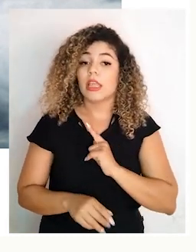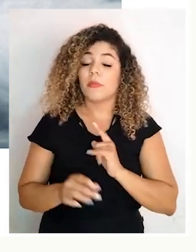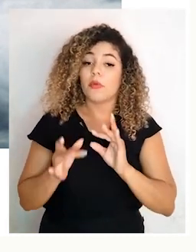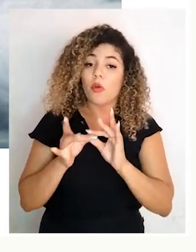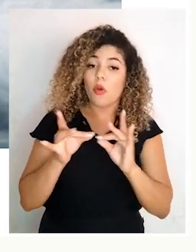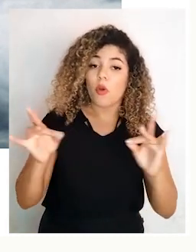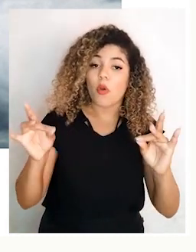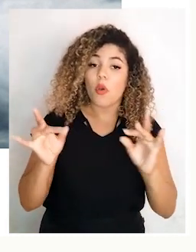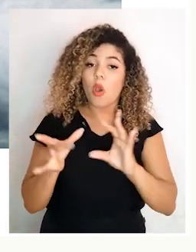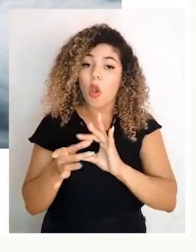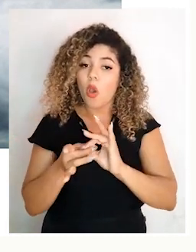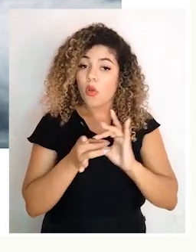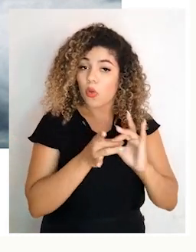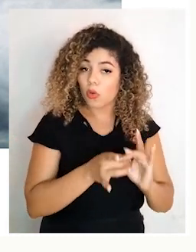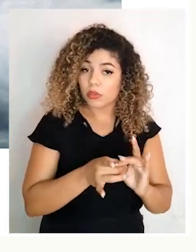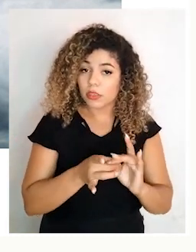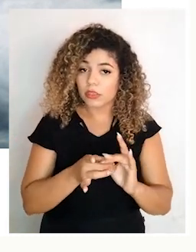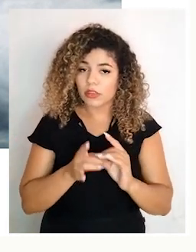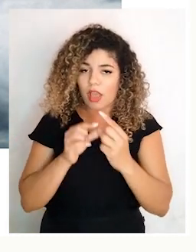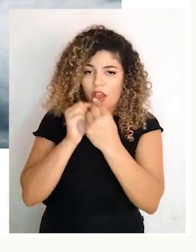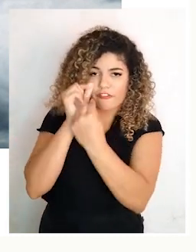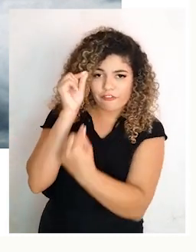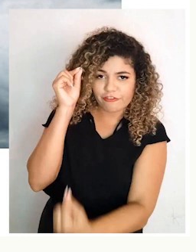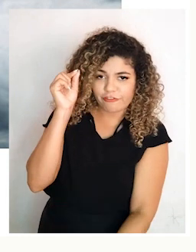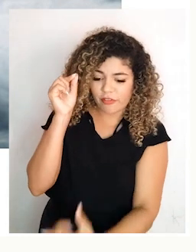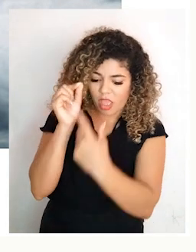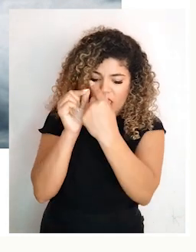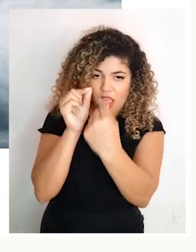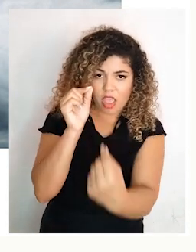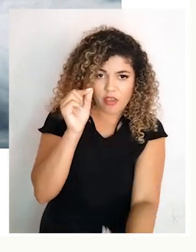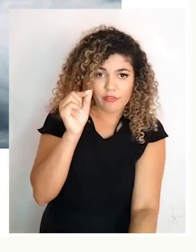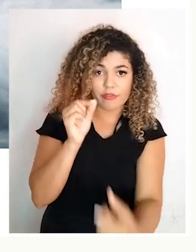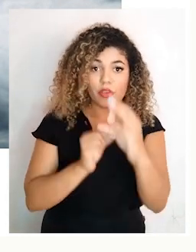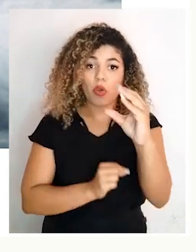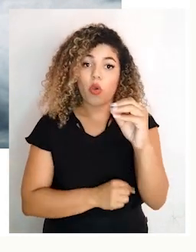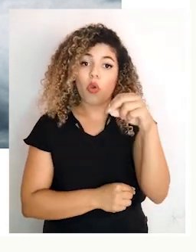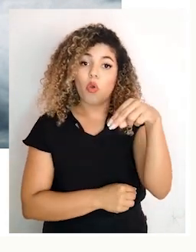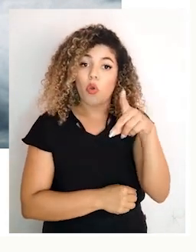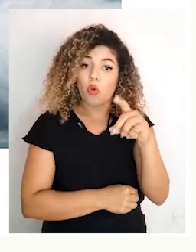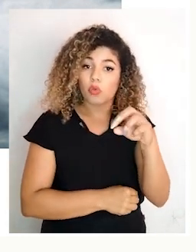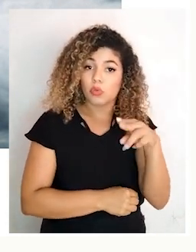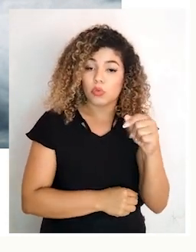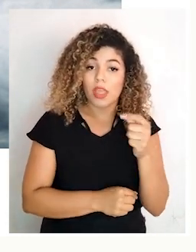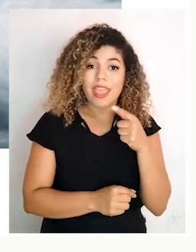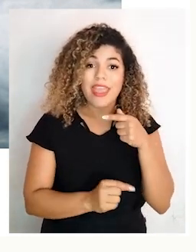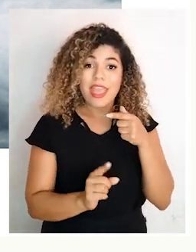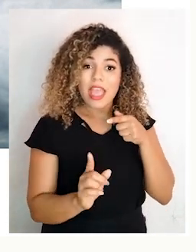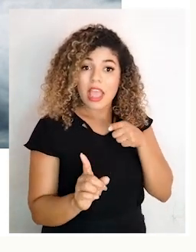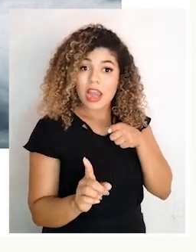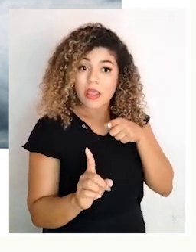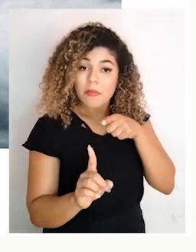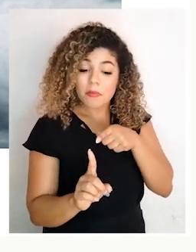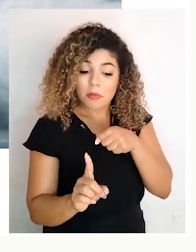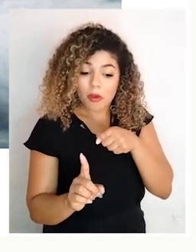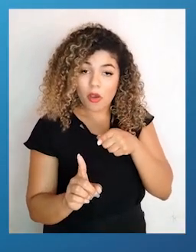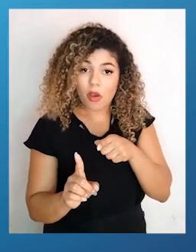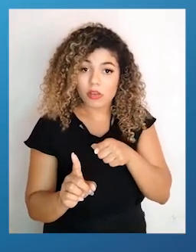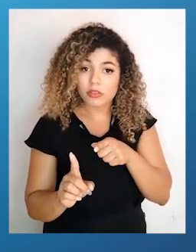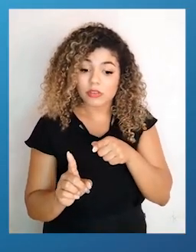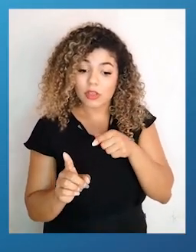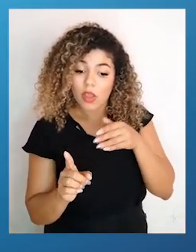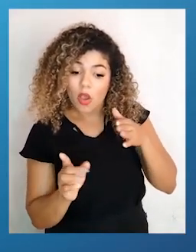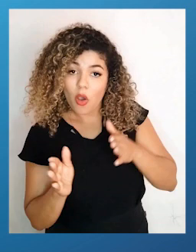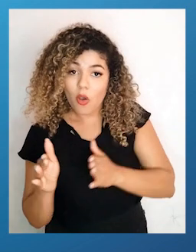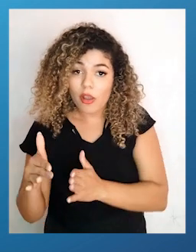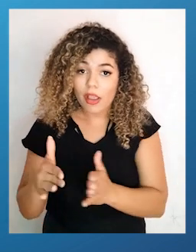São conectados à terra fios condutores. Eles indicam um caminho de baixa resistência para as descargas